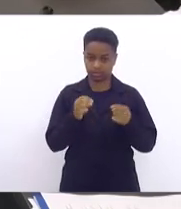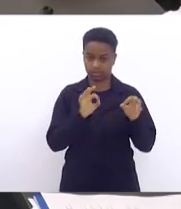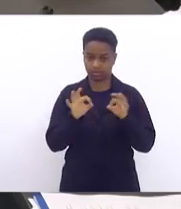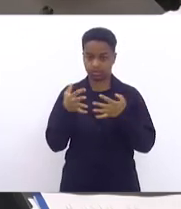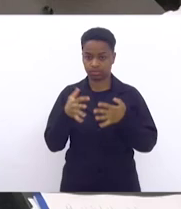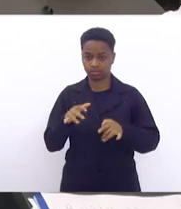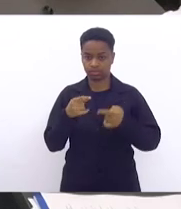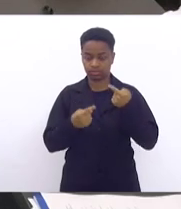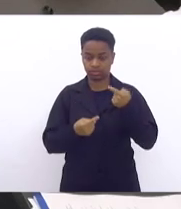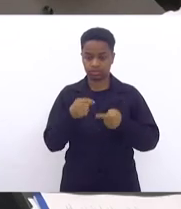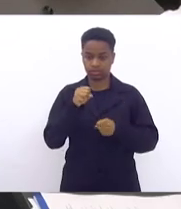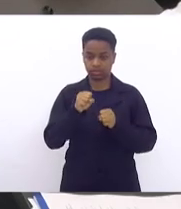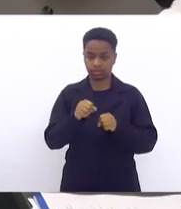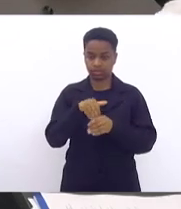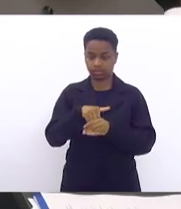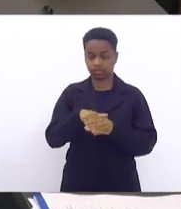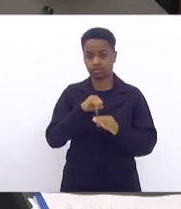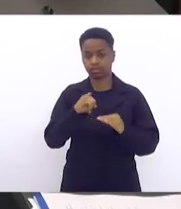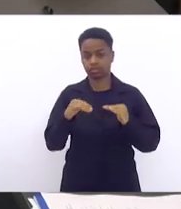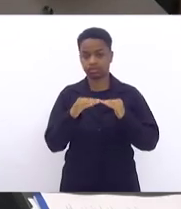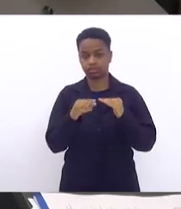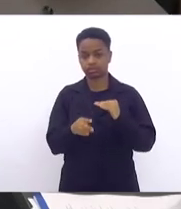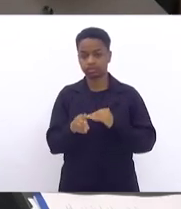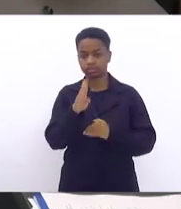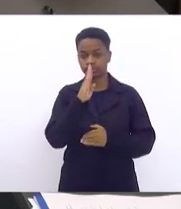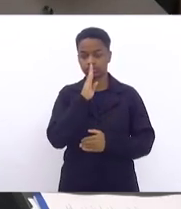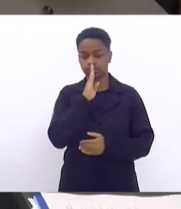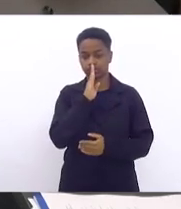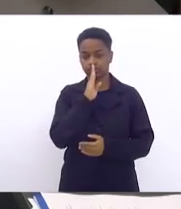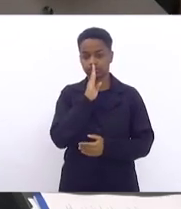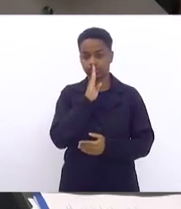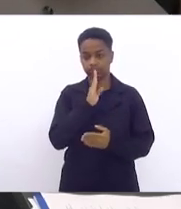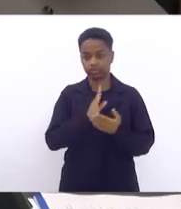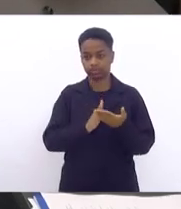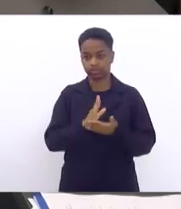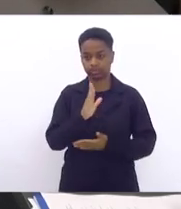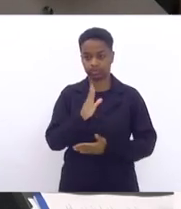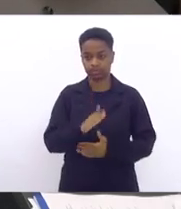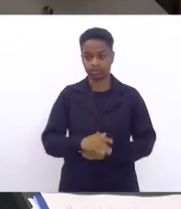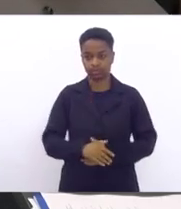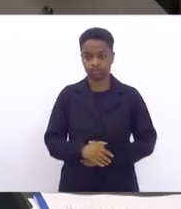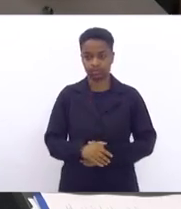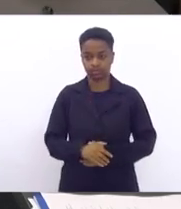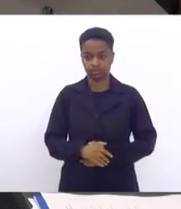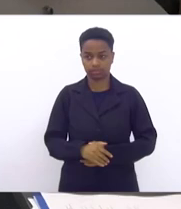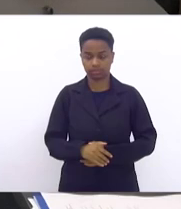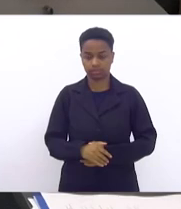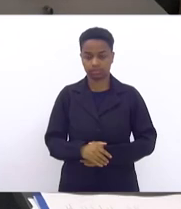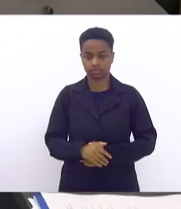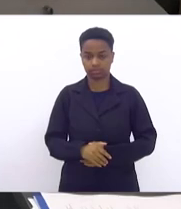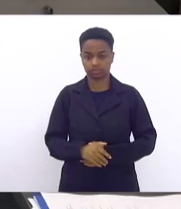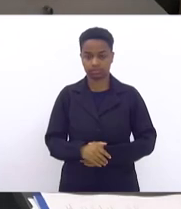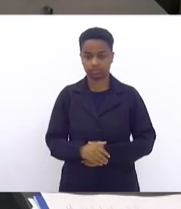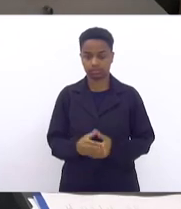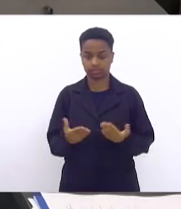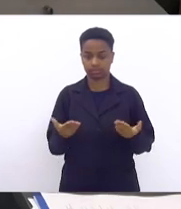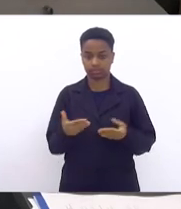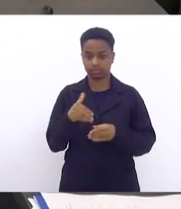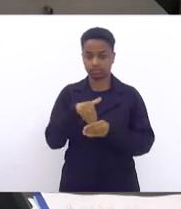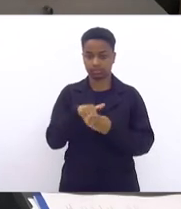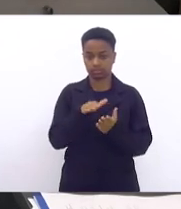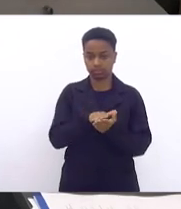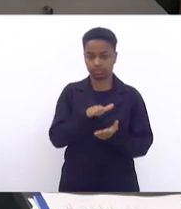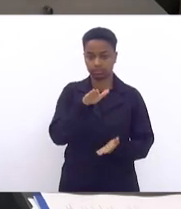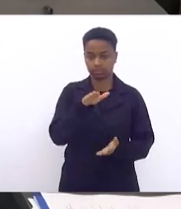havendo quem queira discutir, em votação, os senhores que aprovam, permaneçam como estão... Aprovado. Passo à votação em bloco